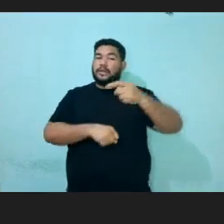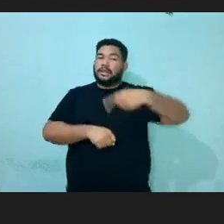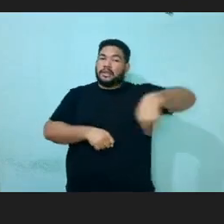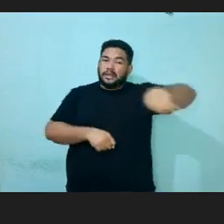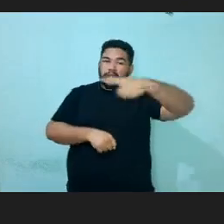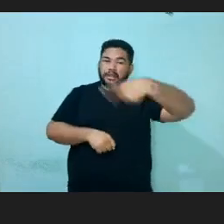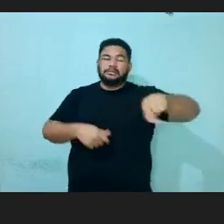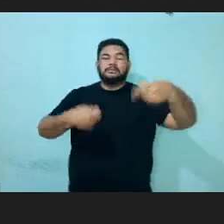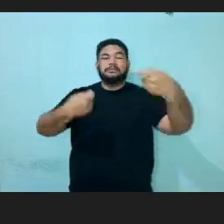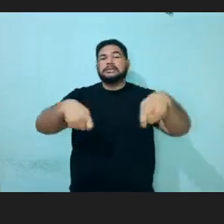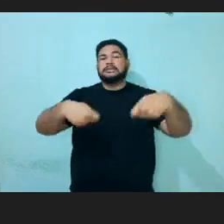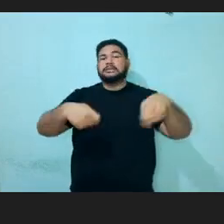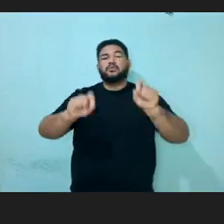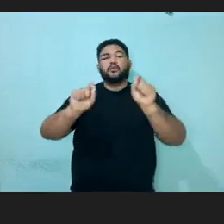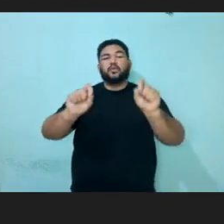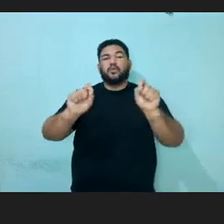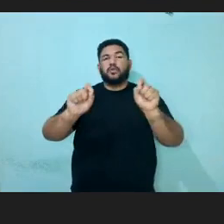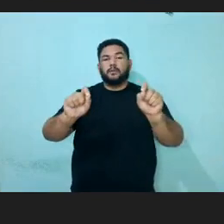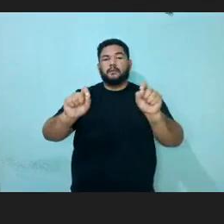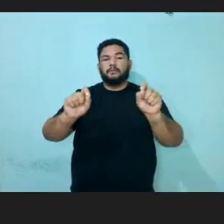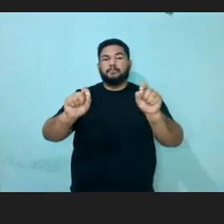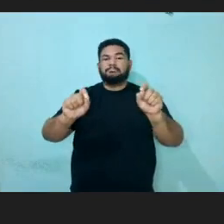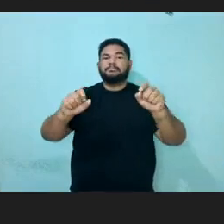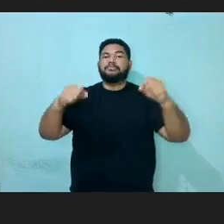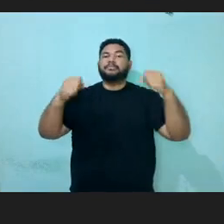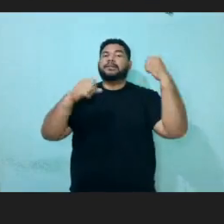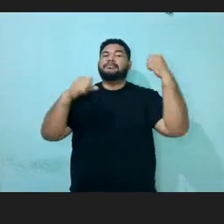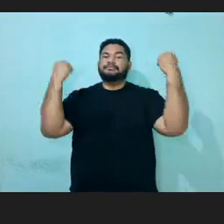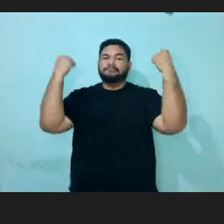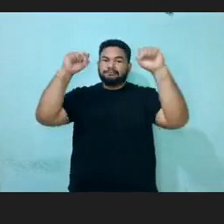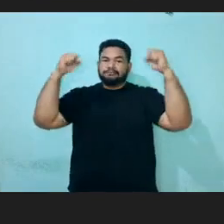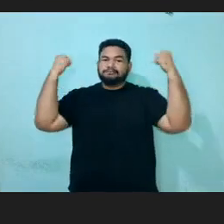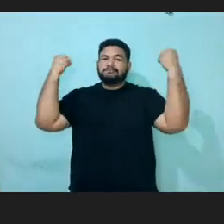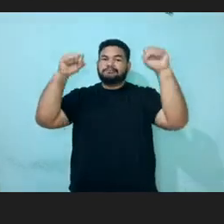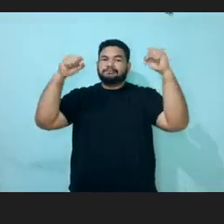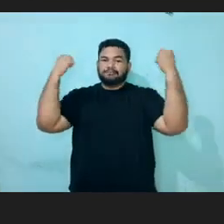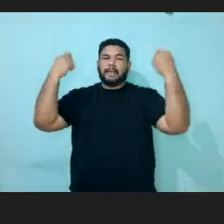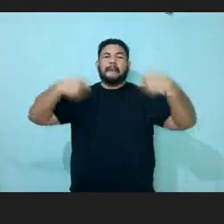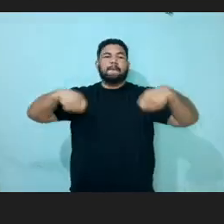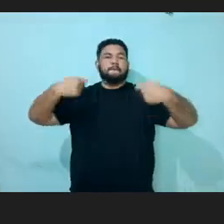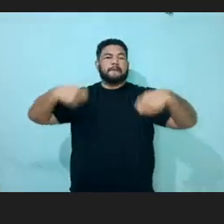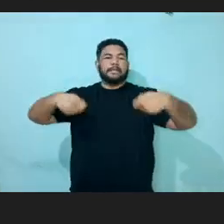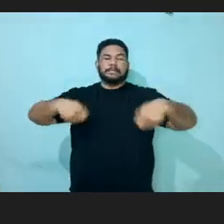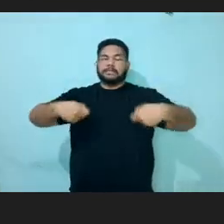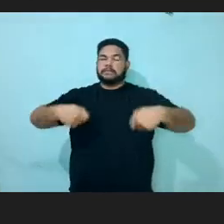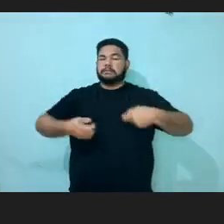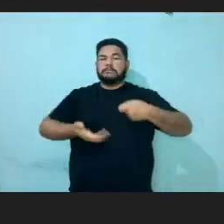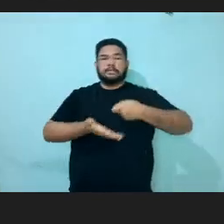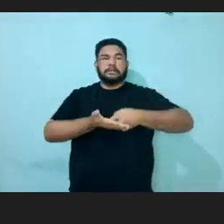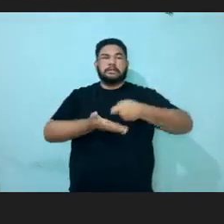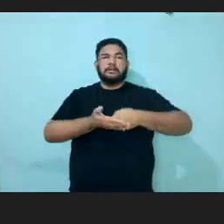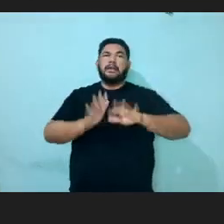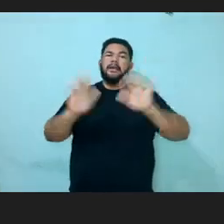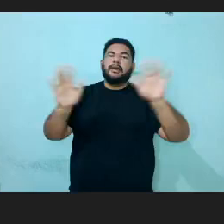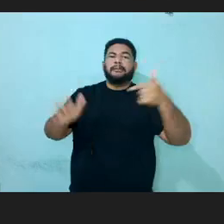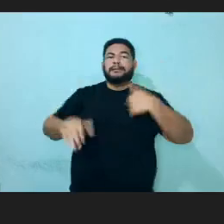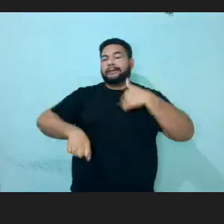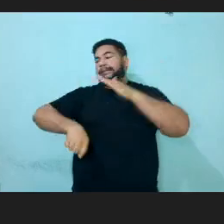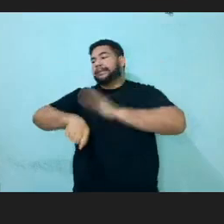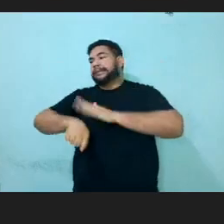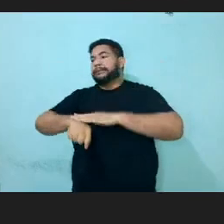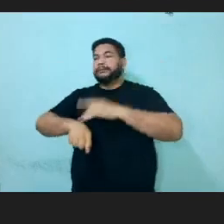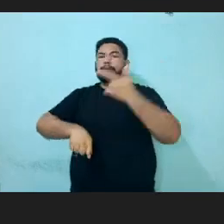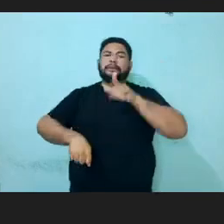precisamos fazer atividade física, praticar uma atividade física. Ai, mas eu não tenho tempo de ir para academia.